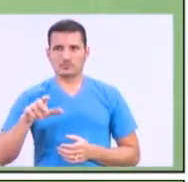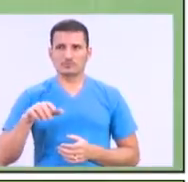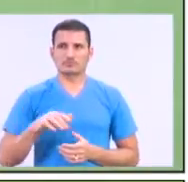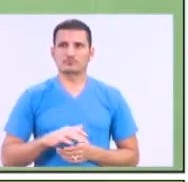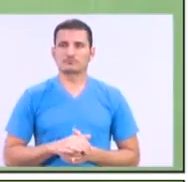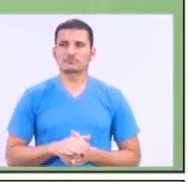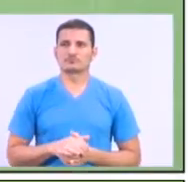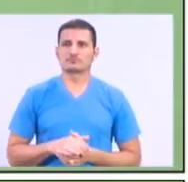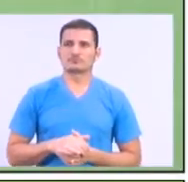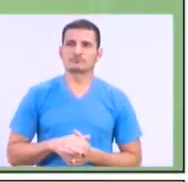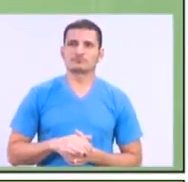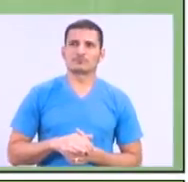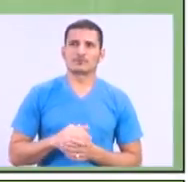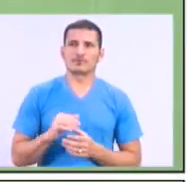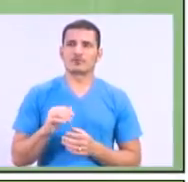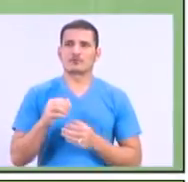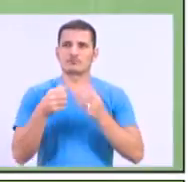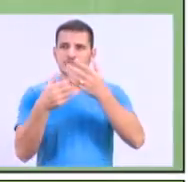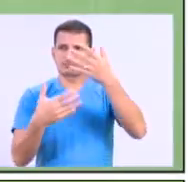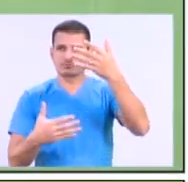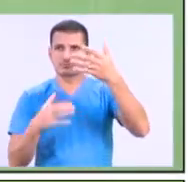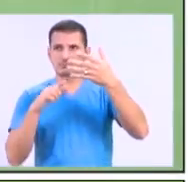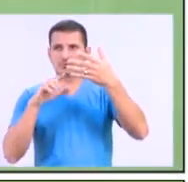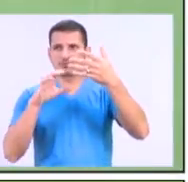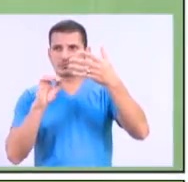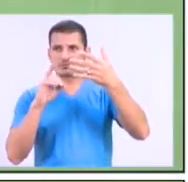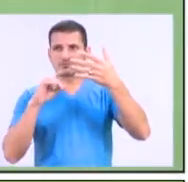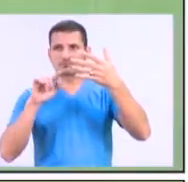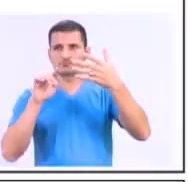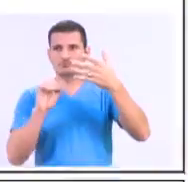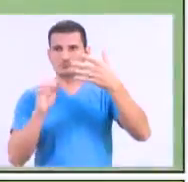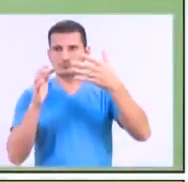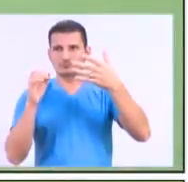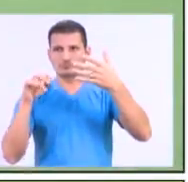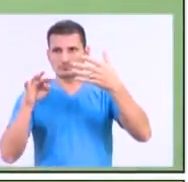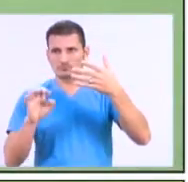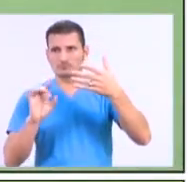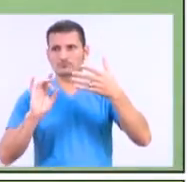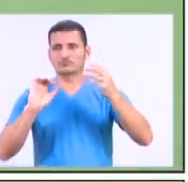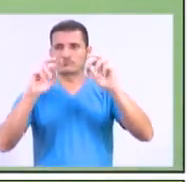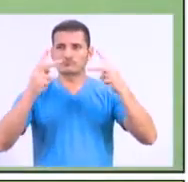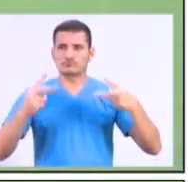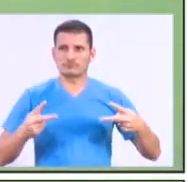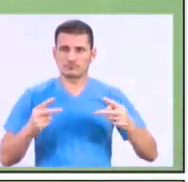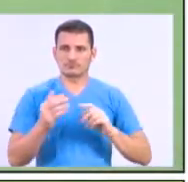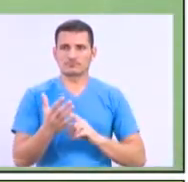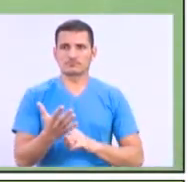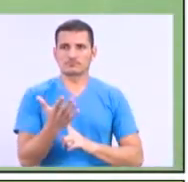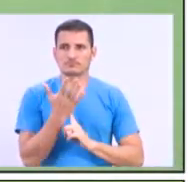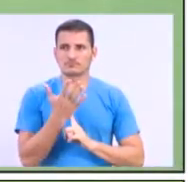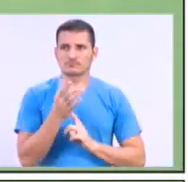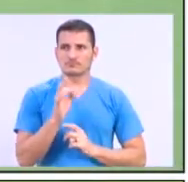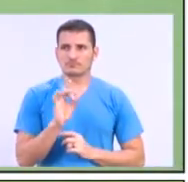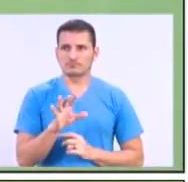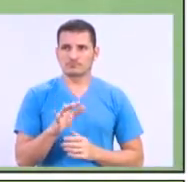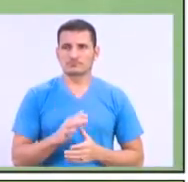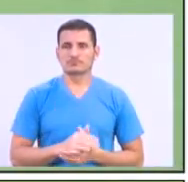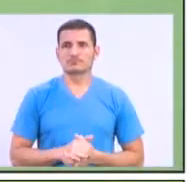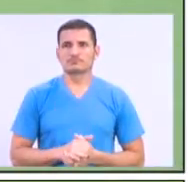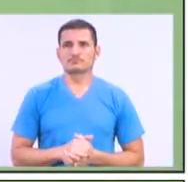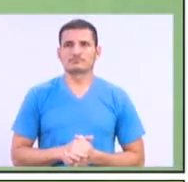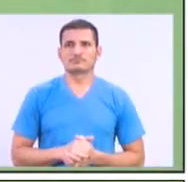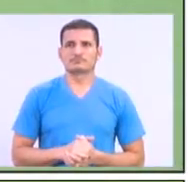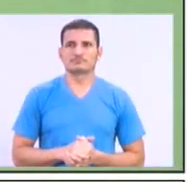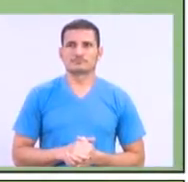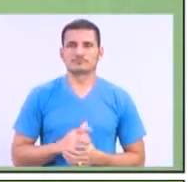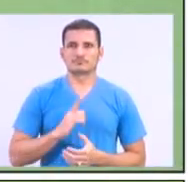código-fonte, né, nós teríamos apenas HTML mostrado, não mais do que isso. Nós temos variáveis e tipos em